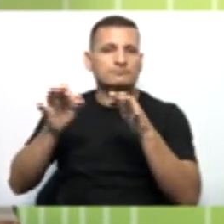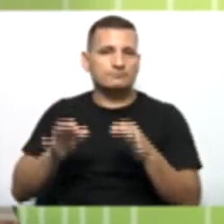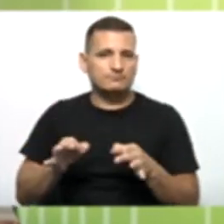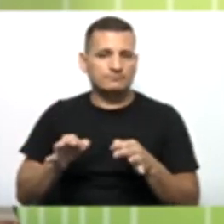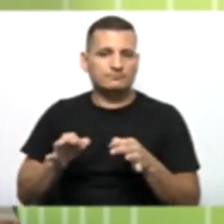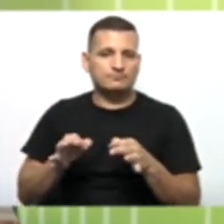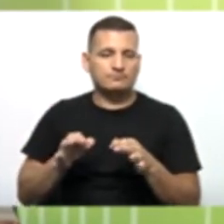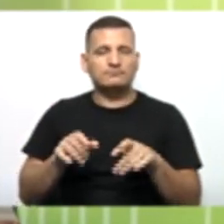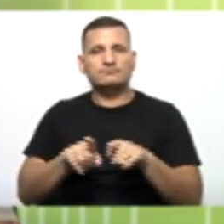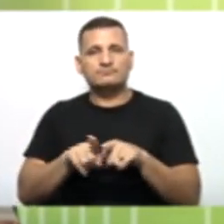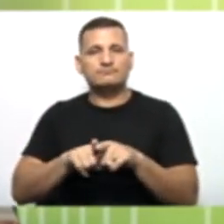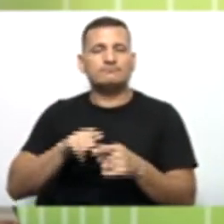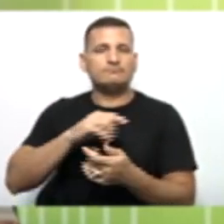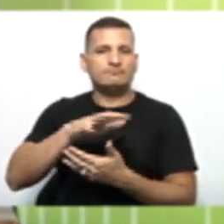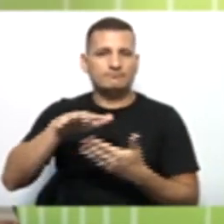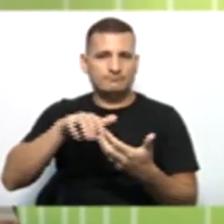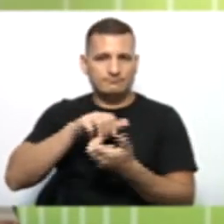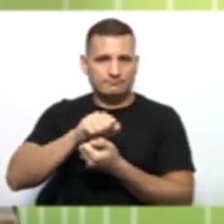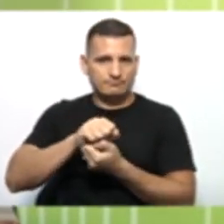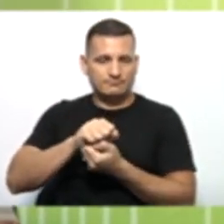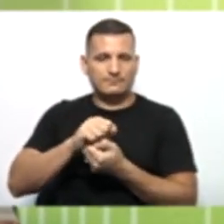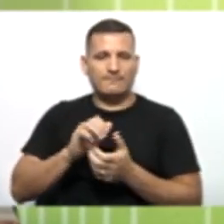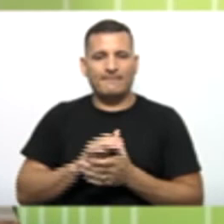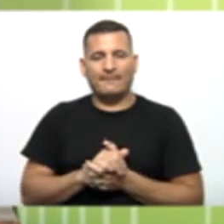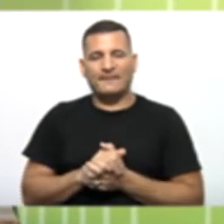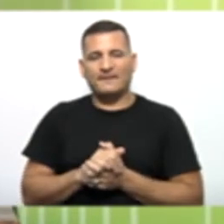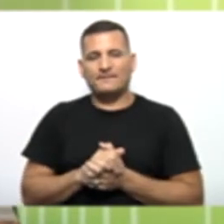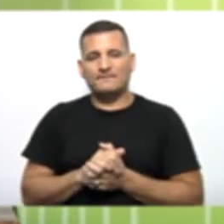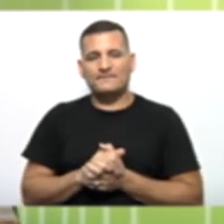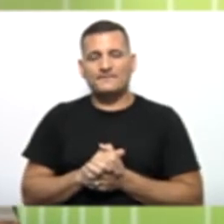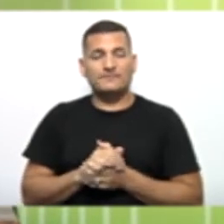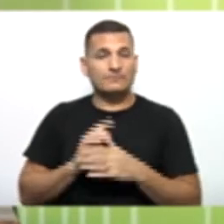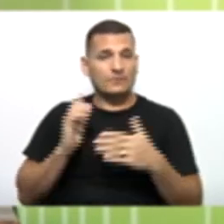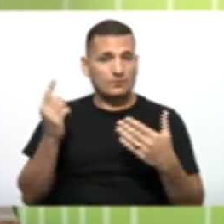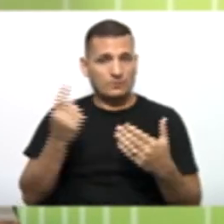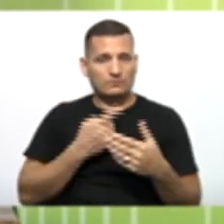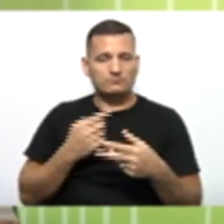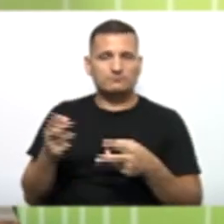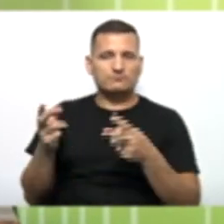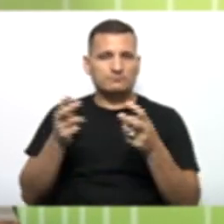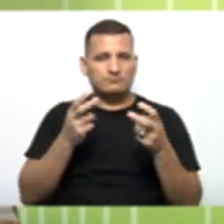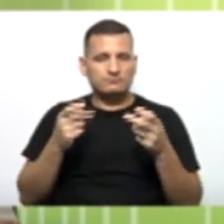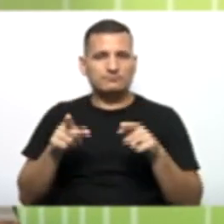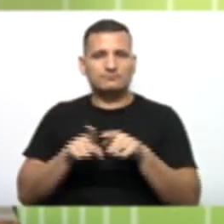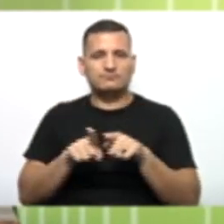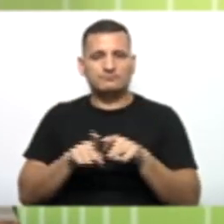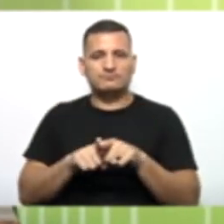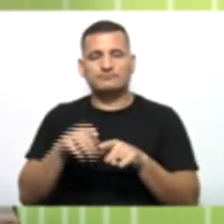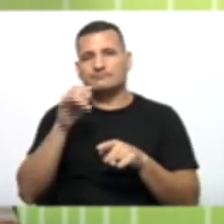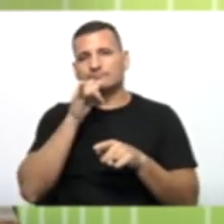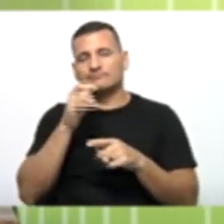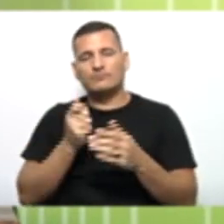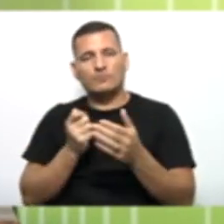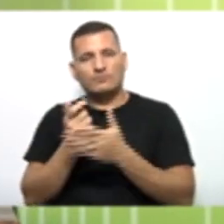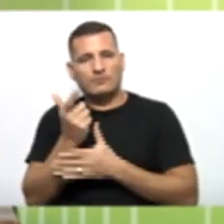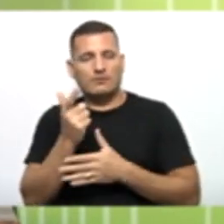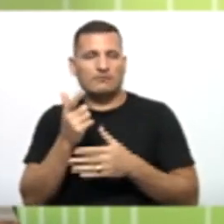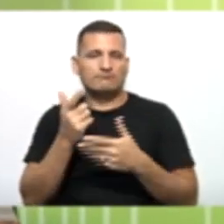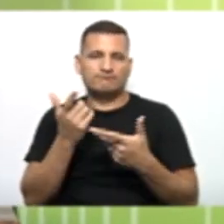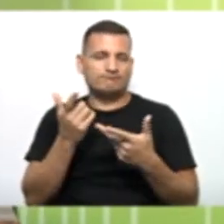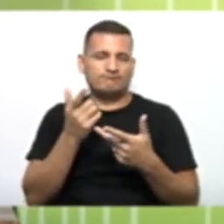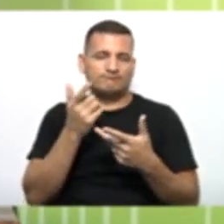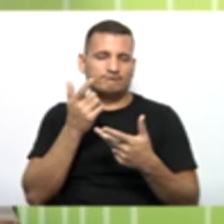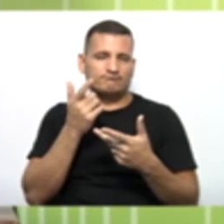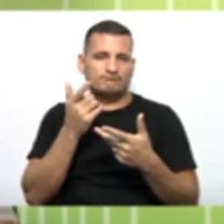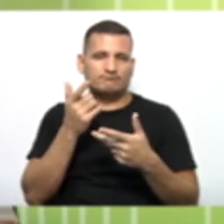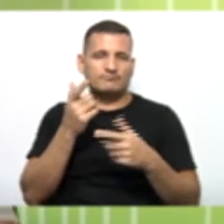menos de reciclagem. Nós podemos também perceber isso quando nós compramos algum aparelho